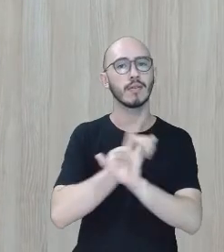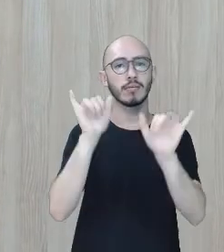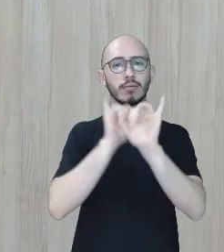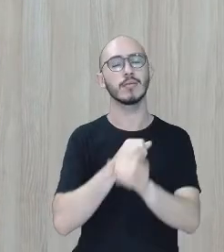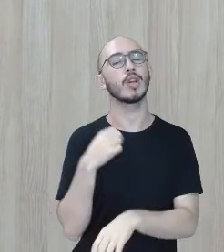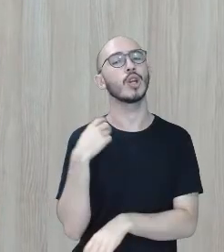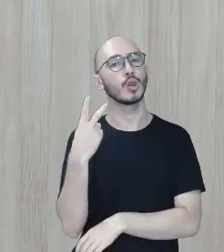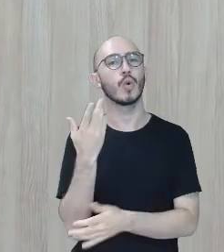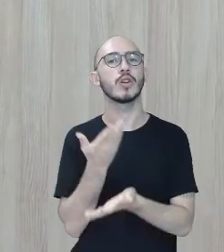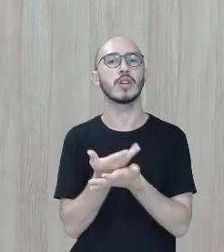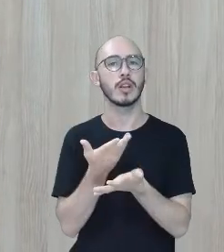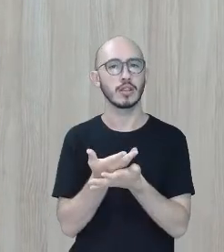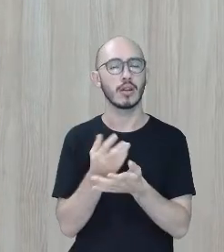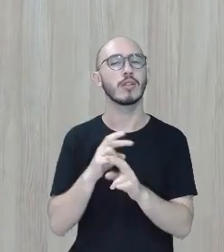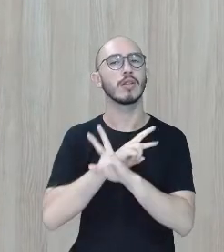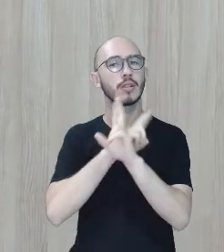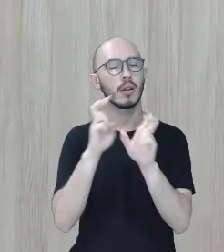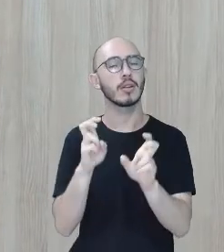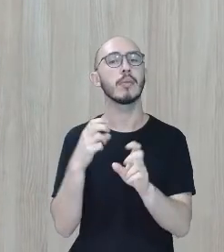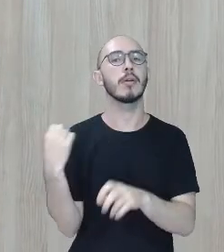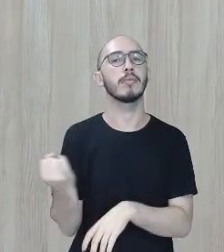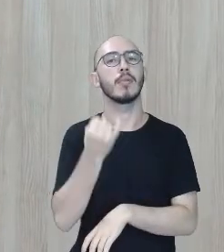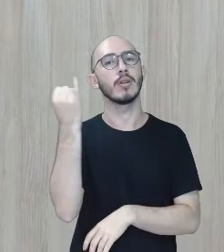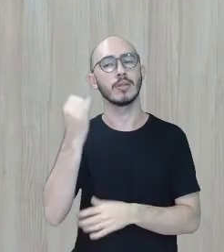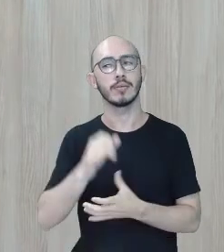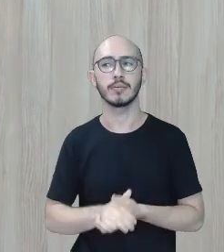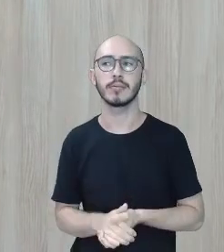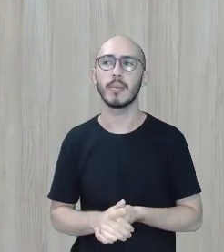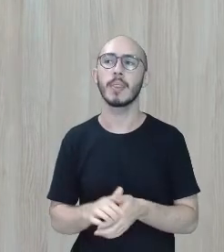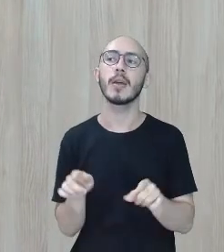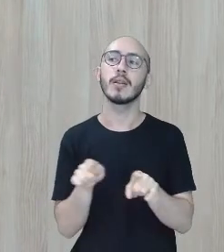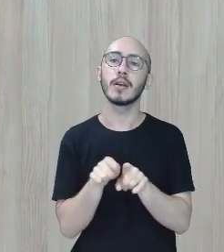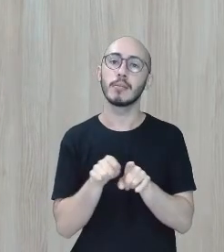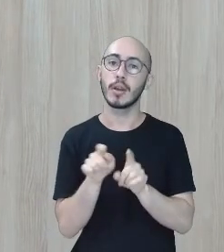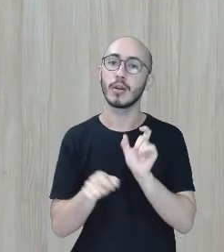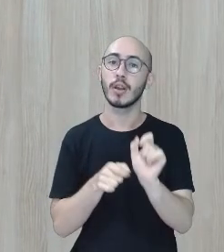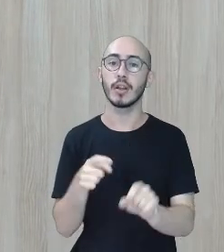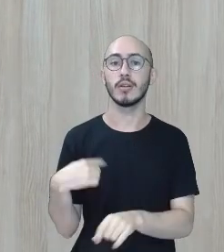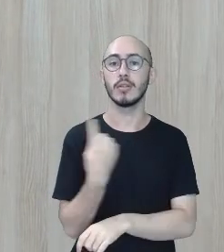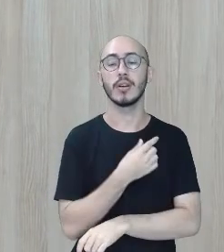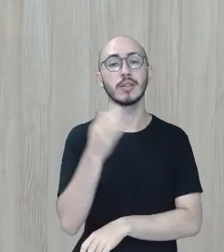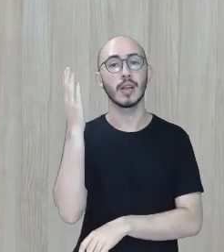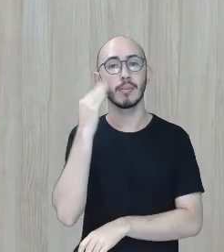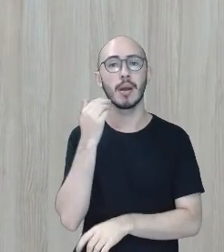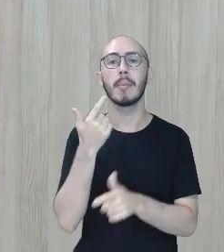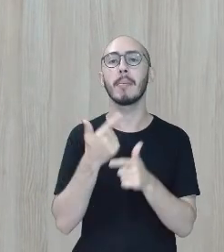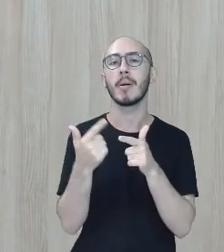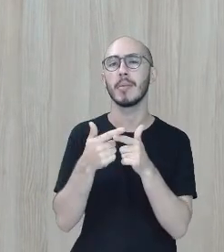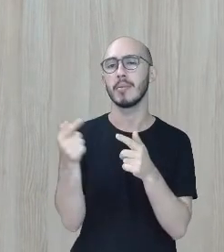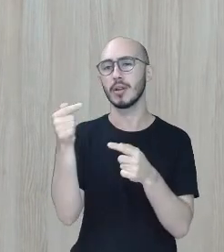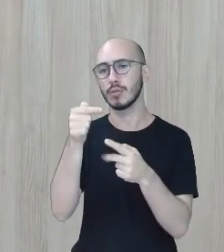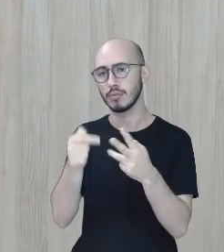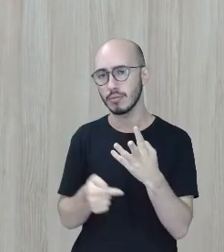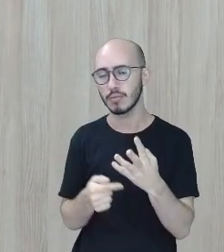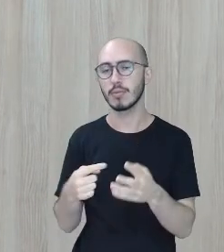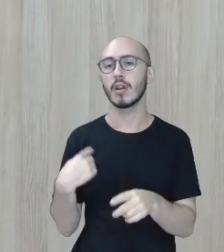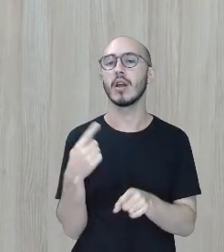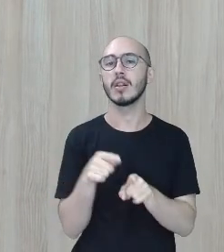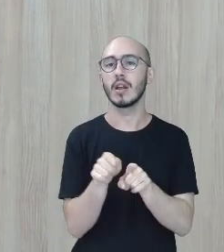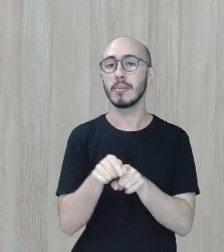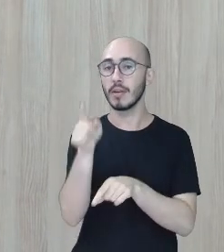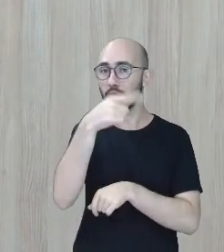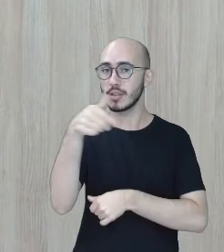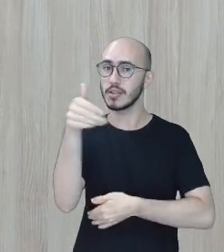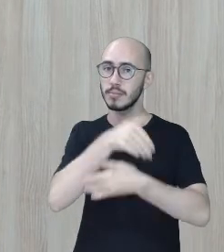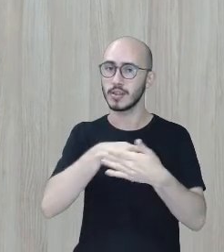2 aulas sobre AIDS, que é um tema muito importante de sabermos todos os problemas, então eu conto também com a